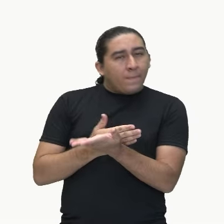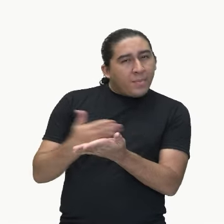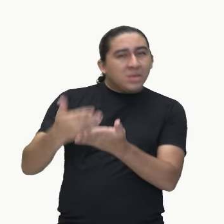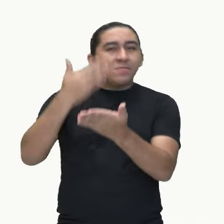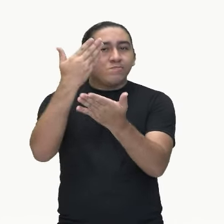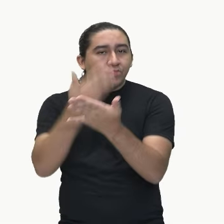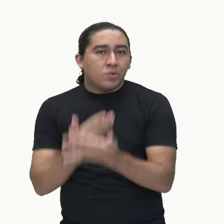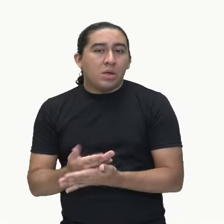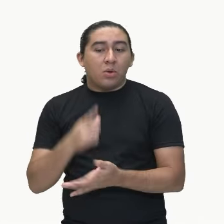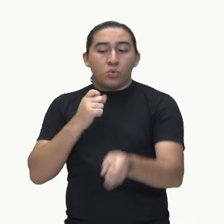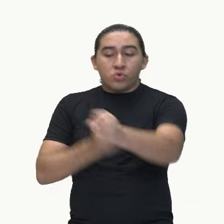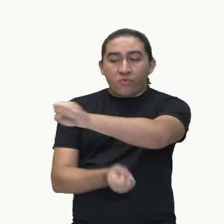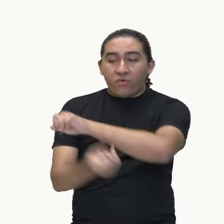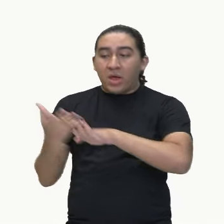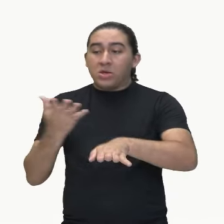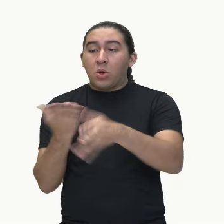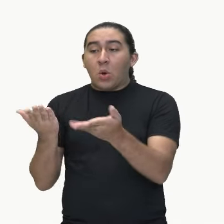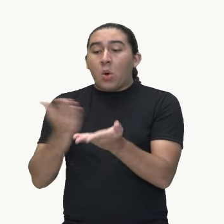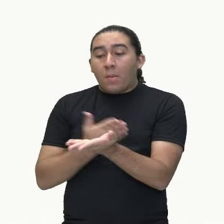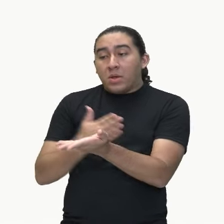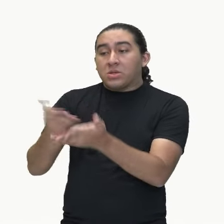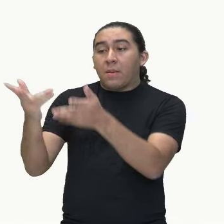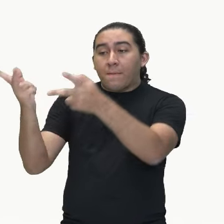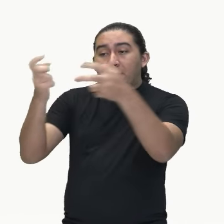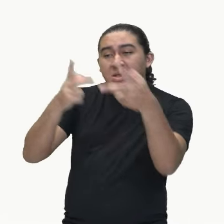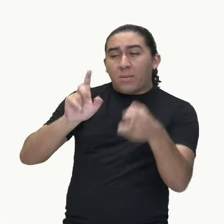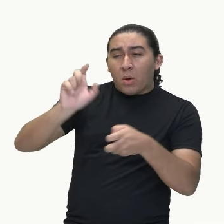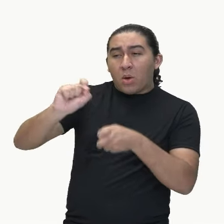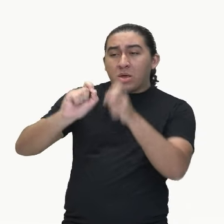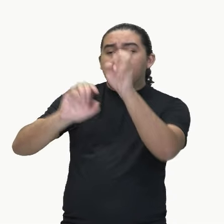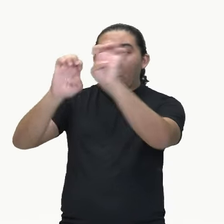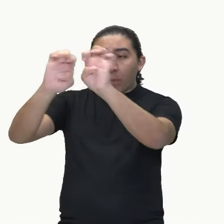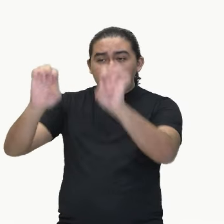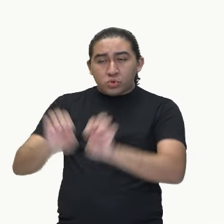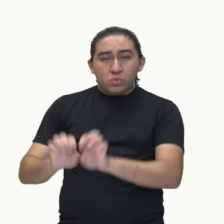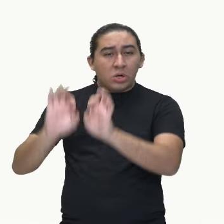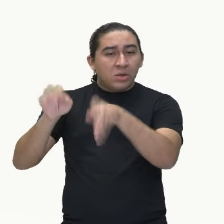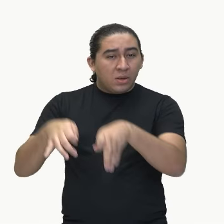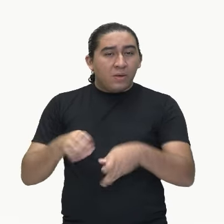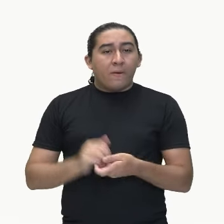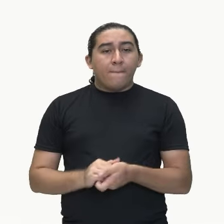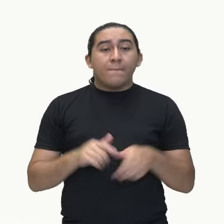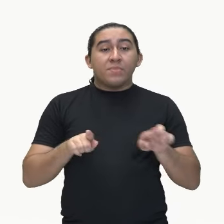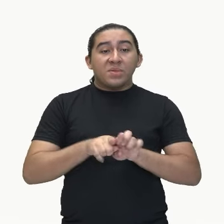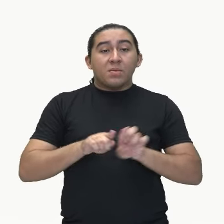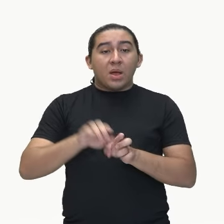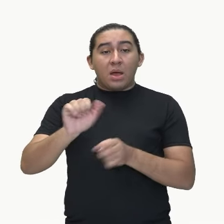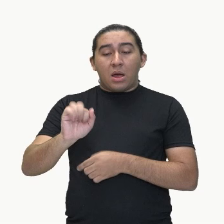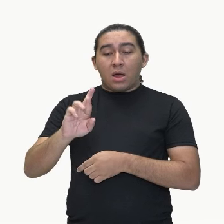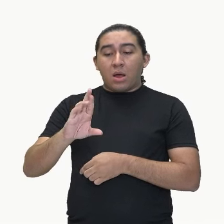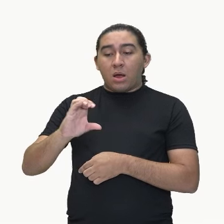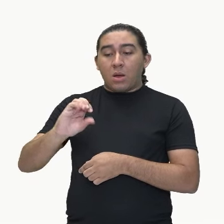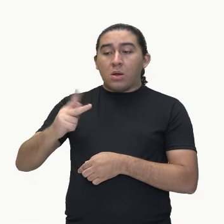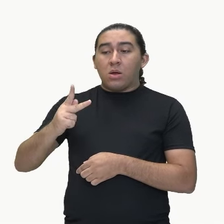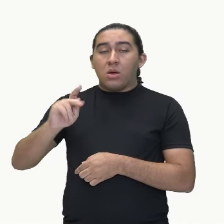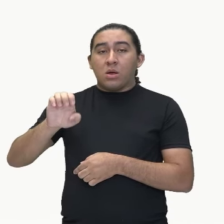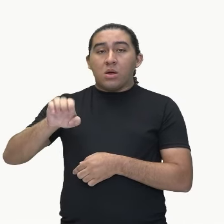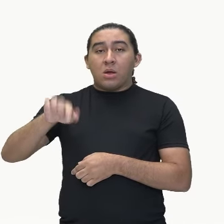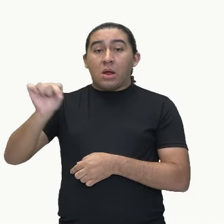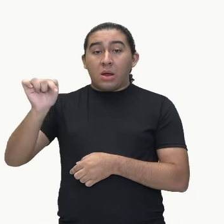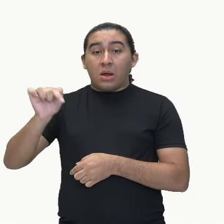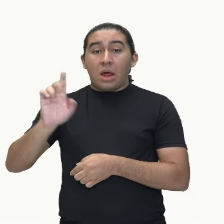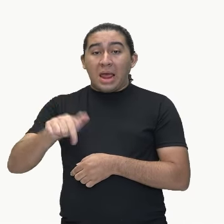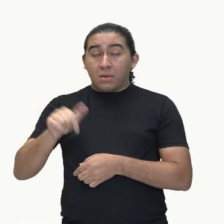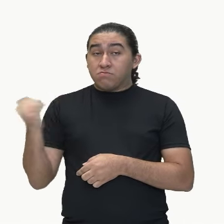né, o universo e começaram a perceber como ele era organizado, tá? E a arqué. Essa arquezinha aqui é muito